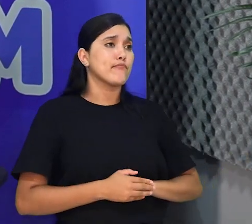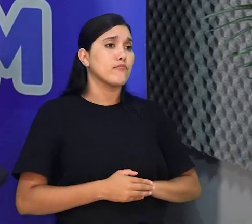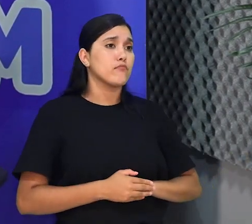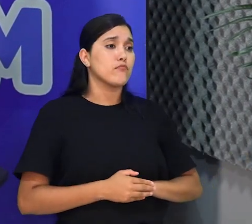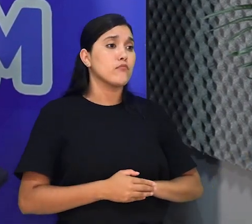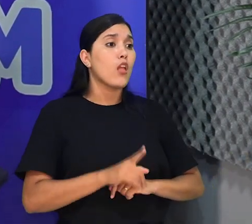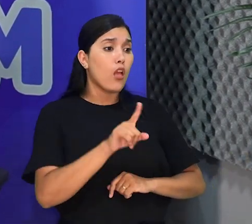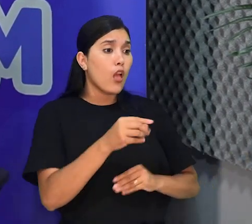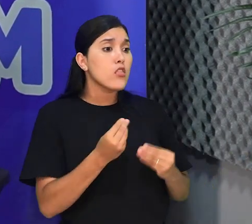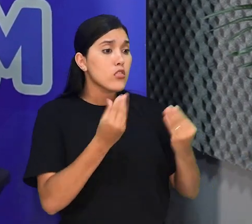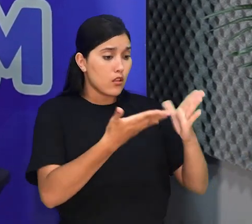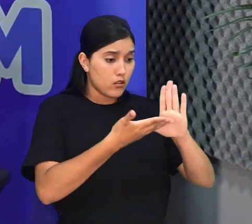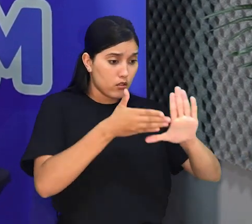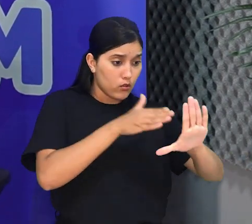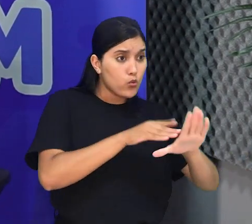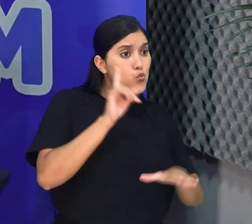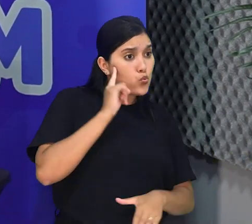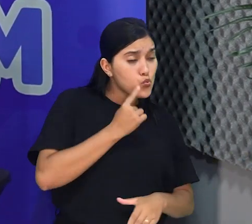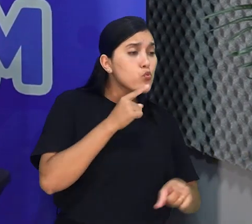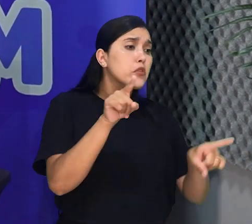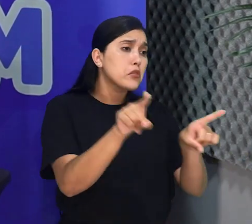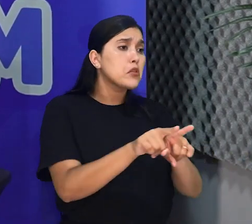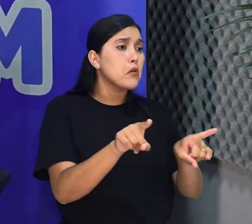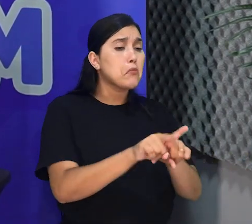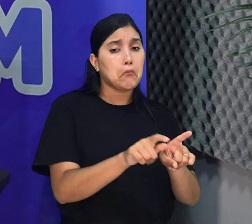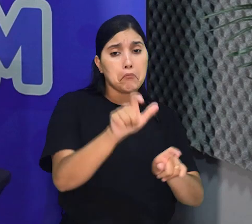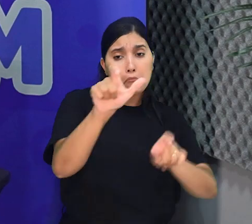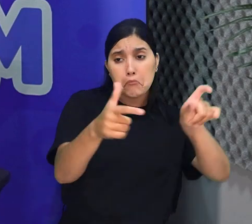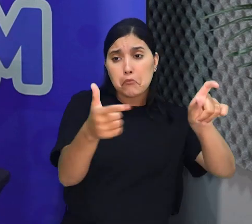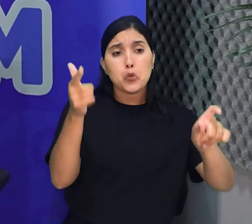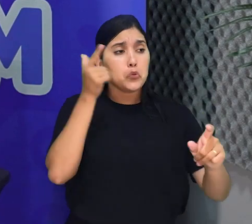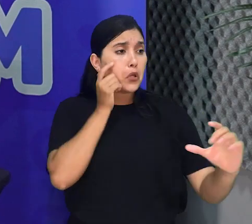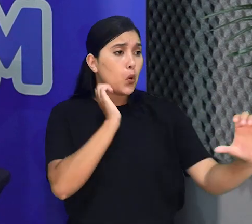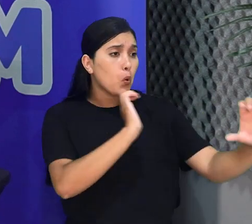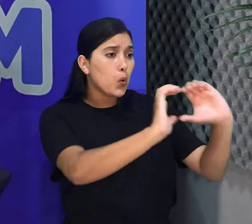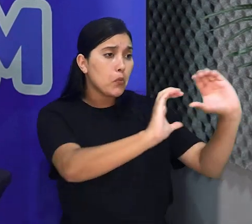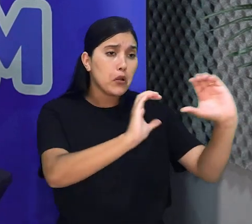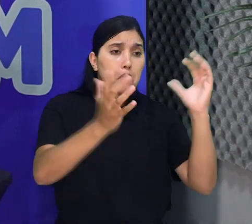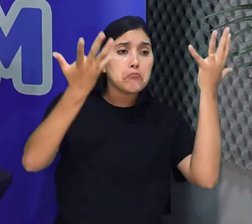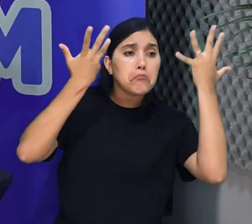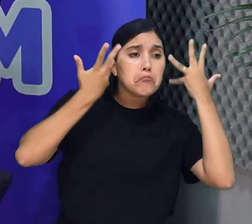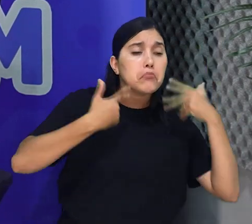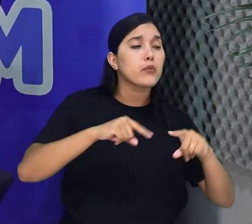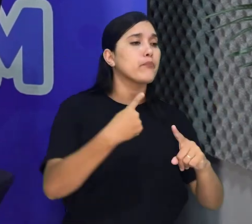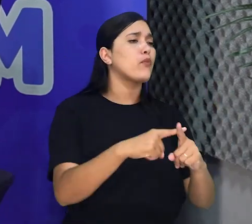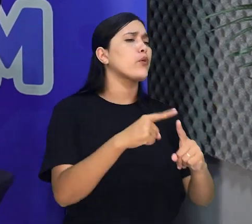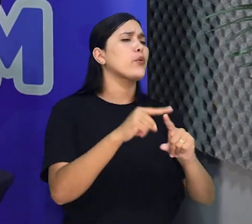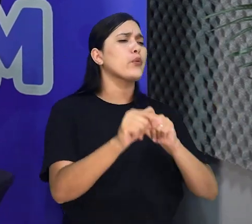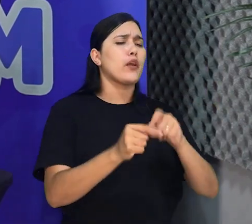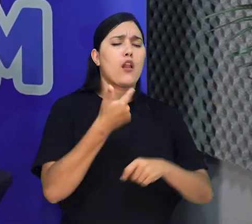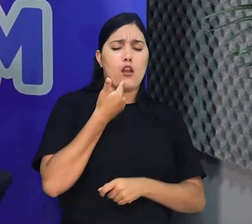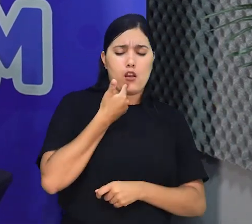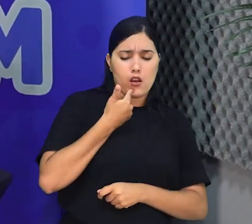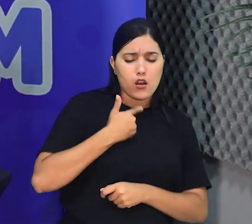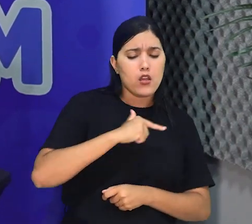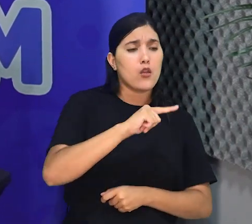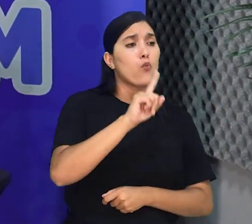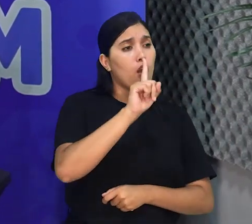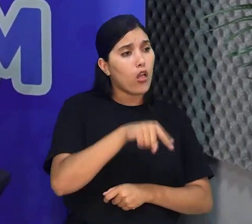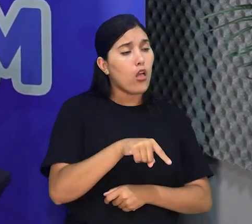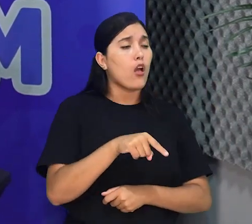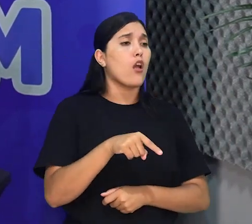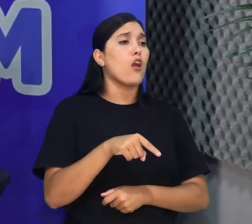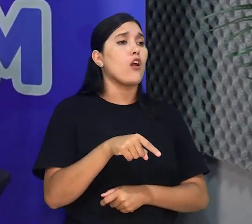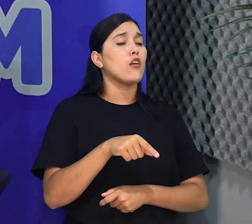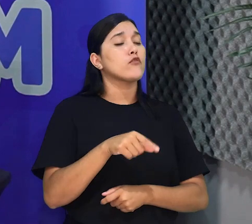dá lugar para eles, quanto você poder também se comunicar com eles, porque a língua, ela é essa